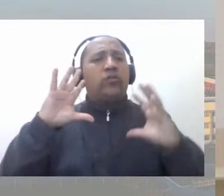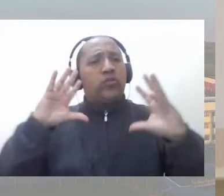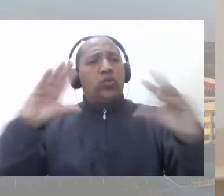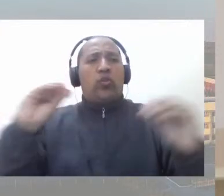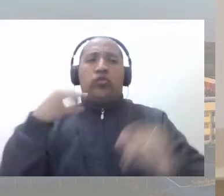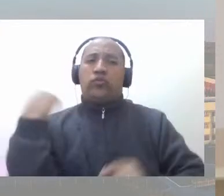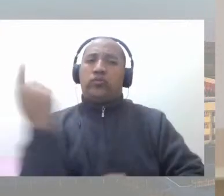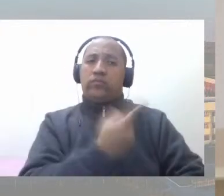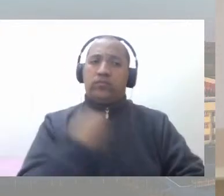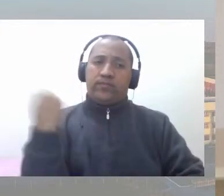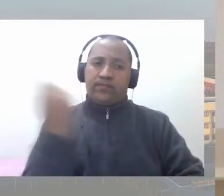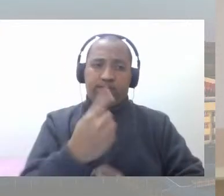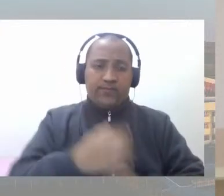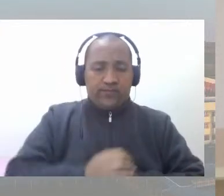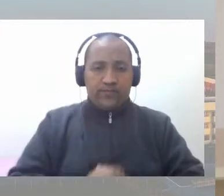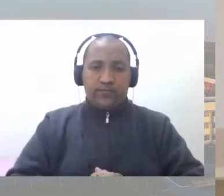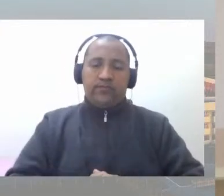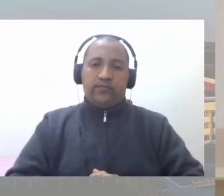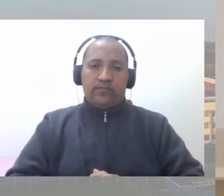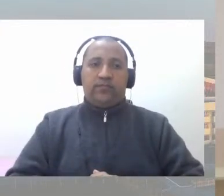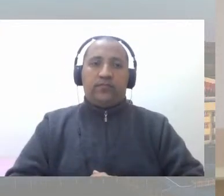nós,